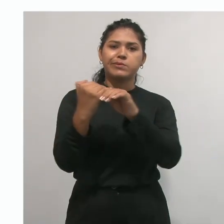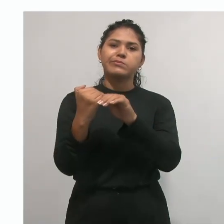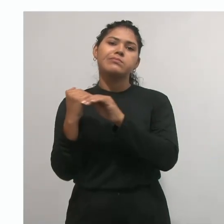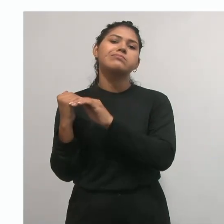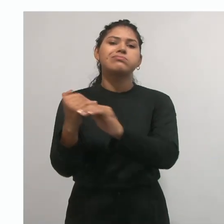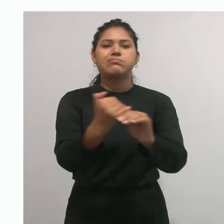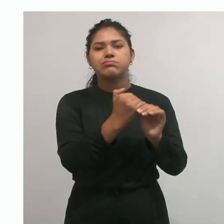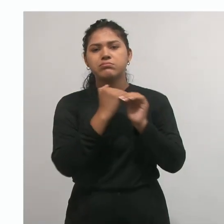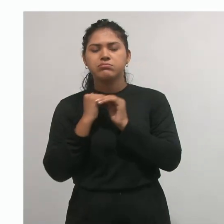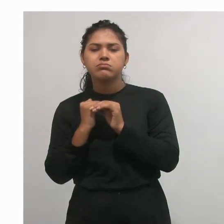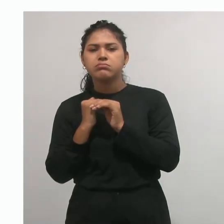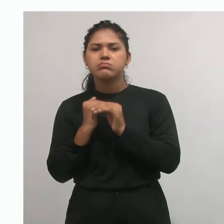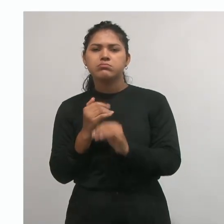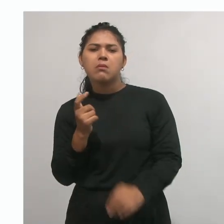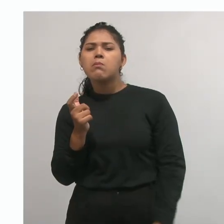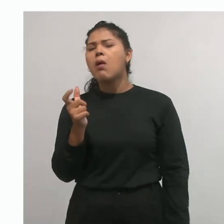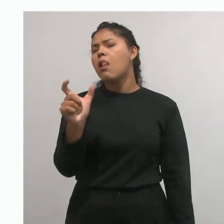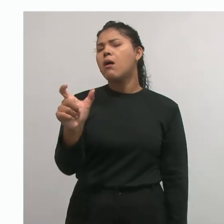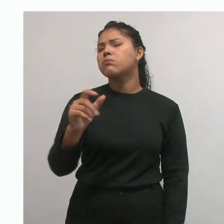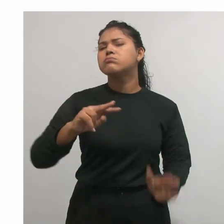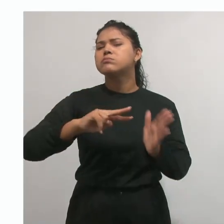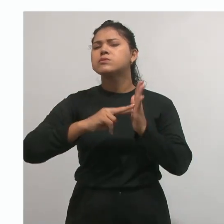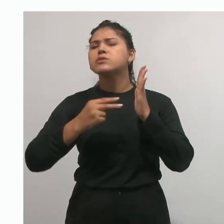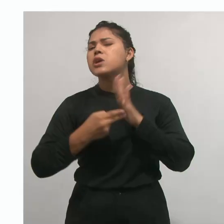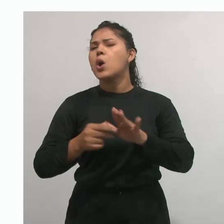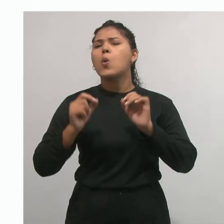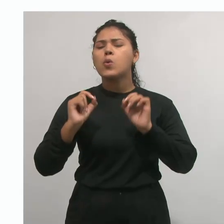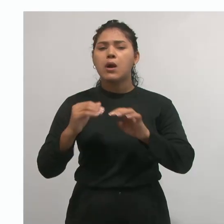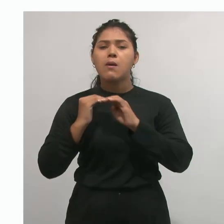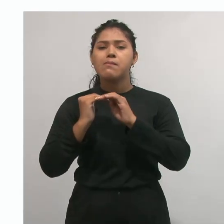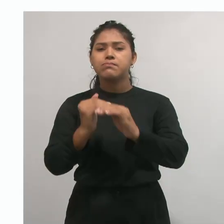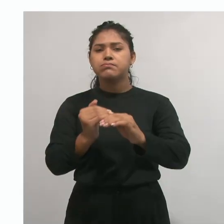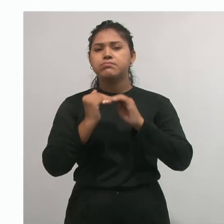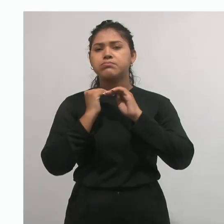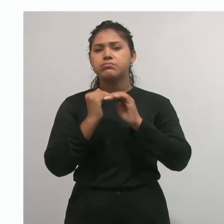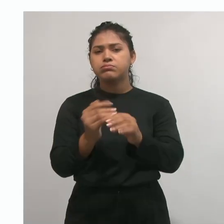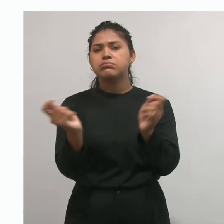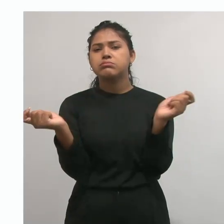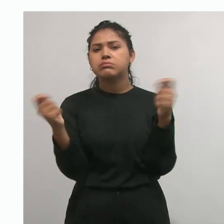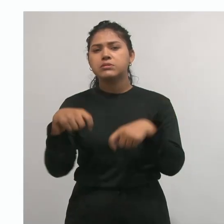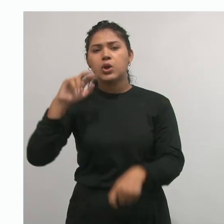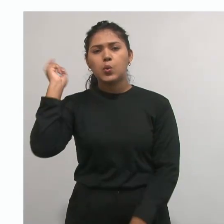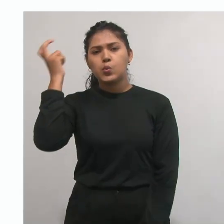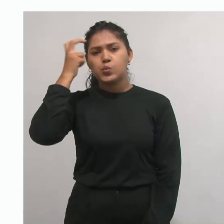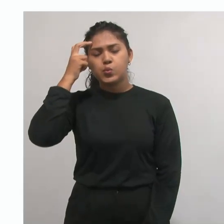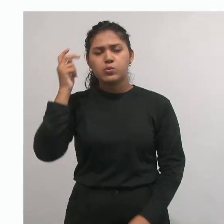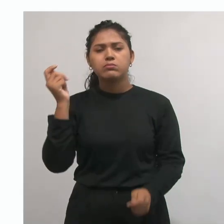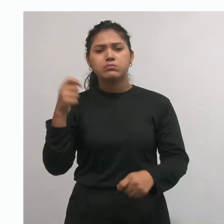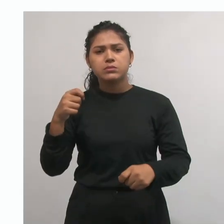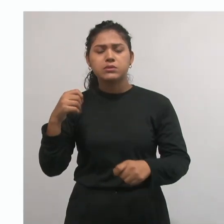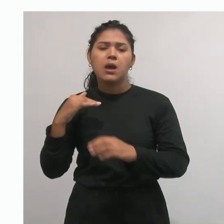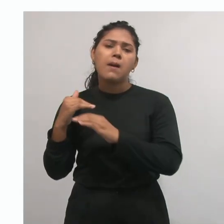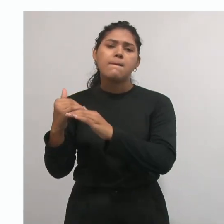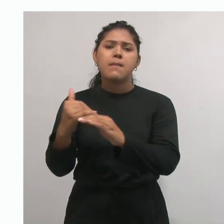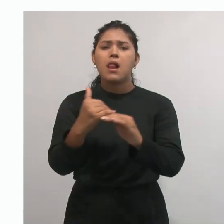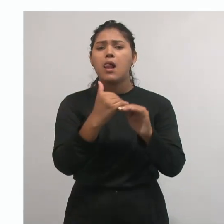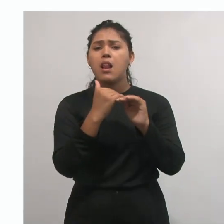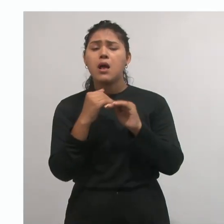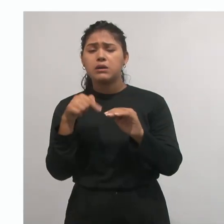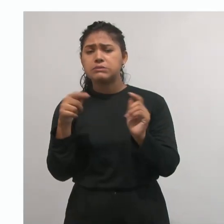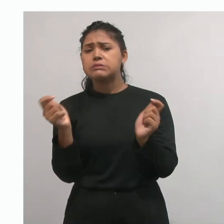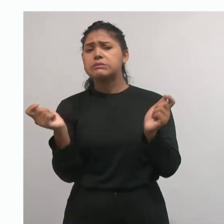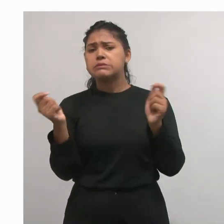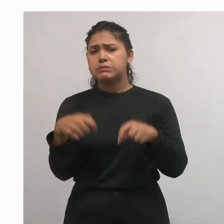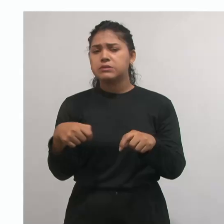é a interculturalidade? É essa interação igualitária entre diferentes culturas, que é uma